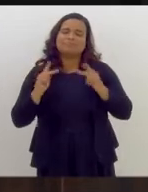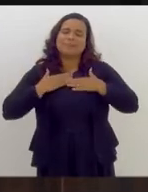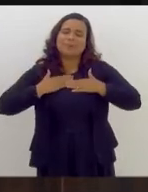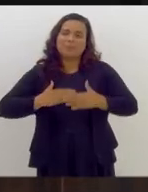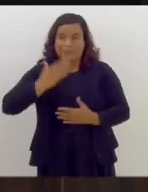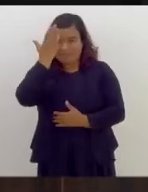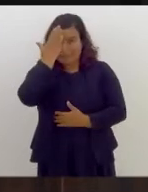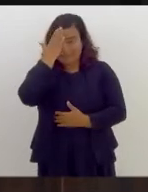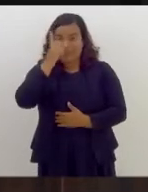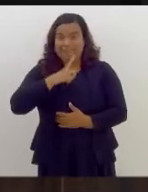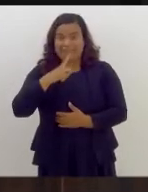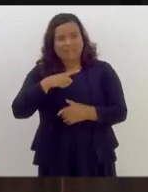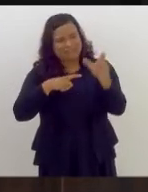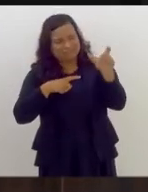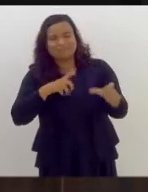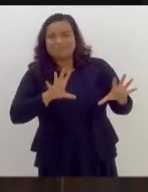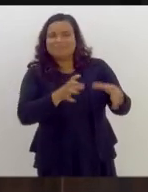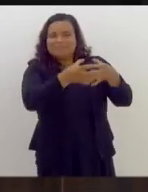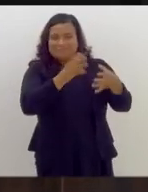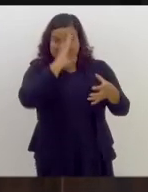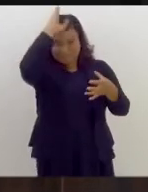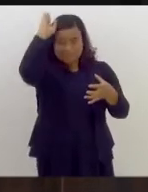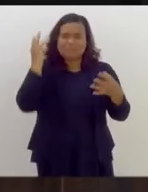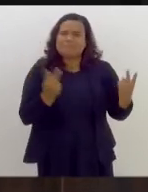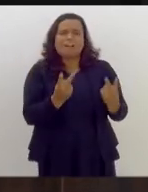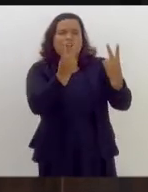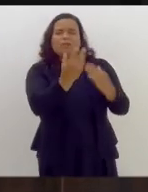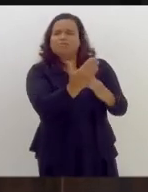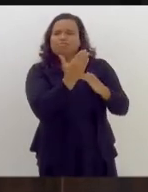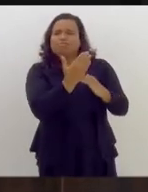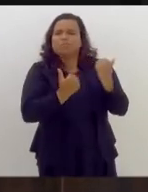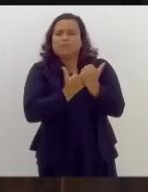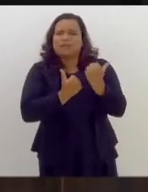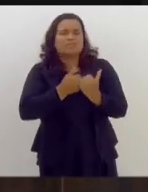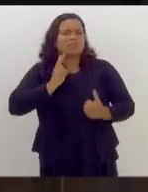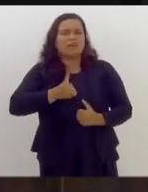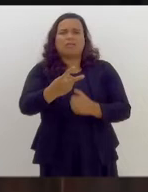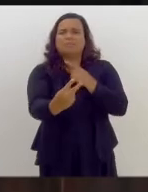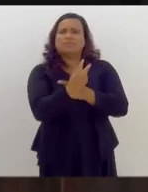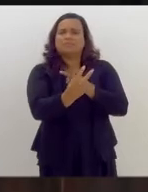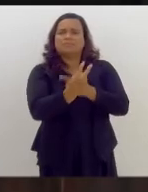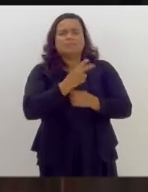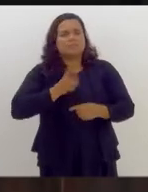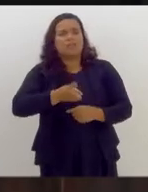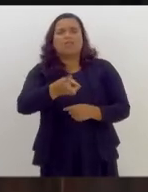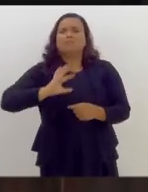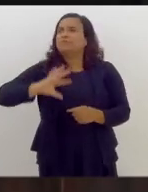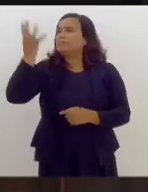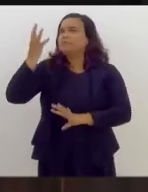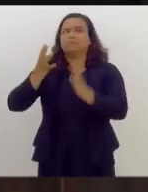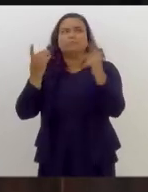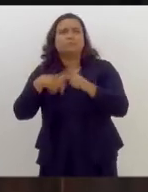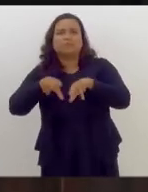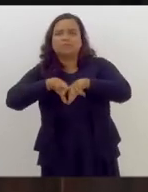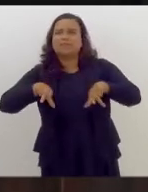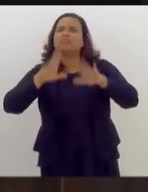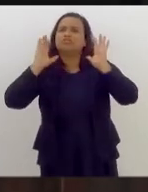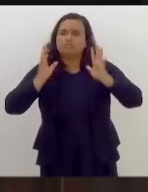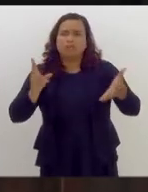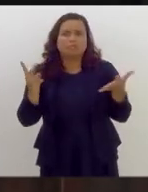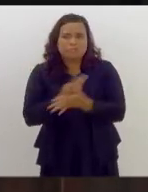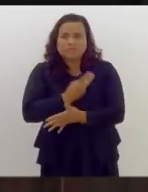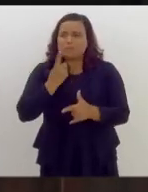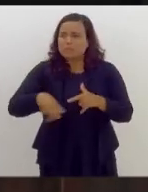temos essa valorosa corporação sempre dando apoio, sempre nos protegendo em momentos difíceis. Já passamos por